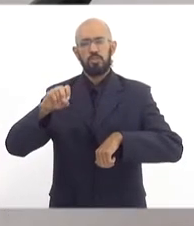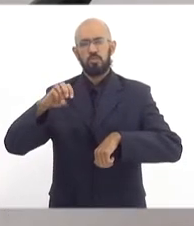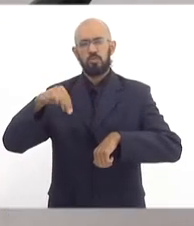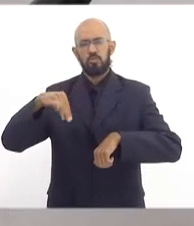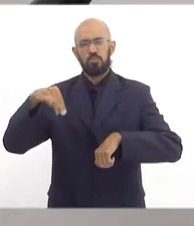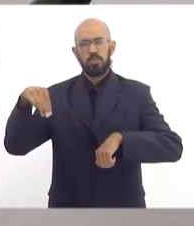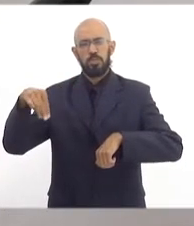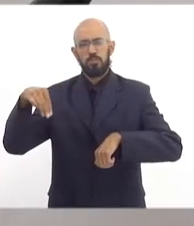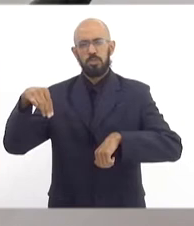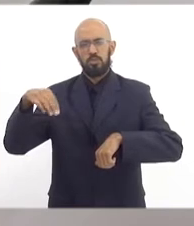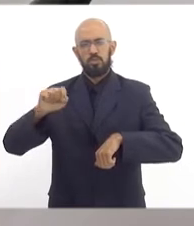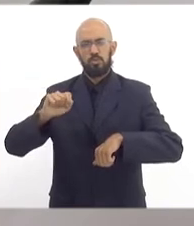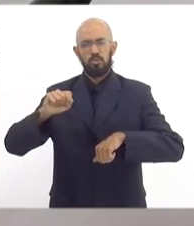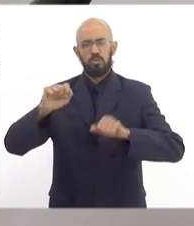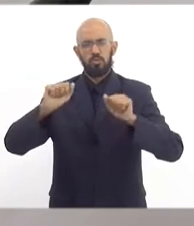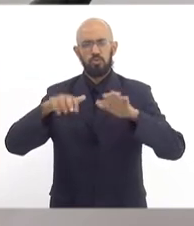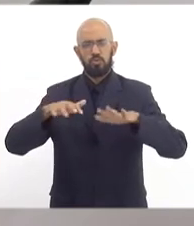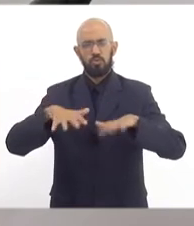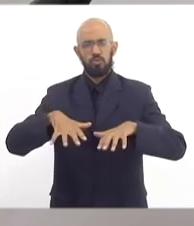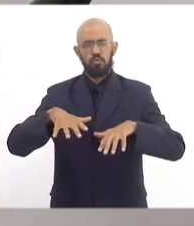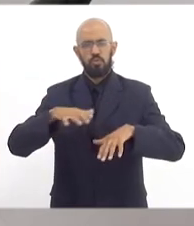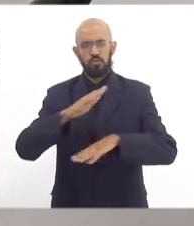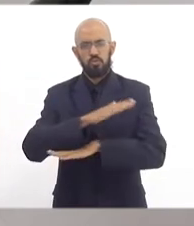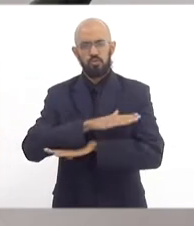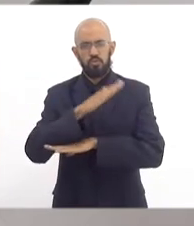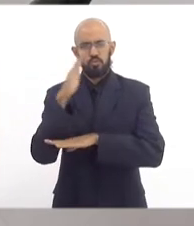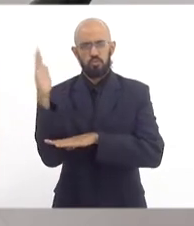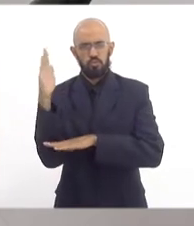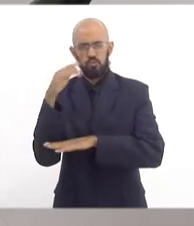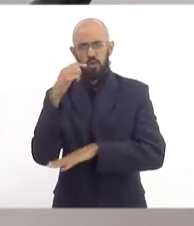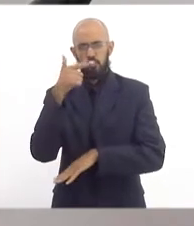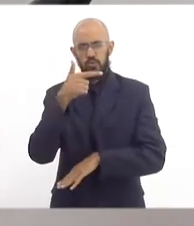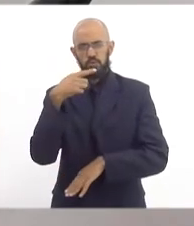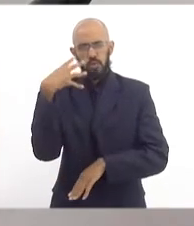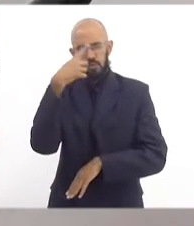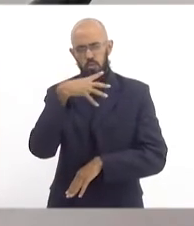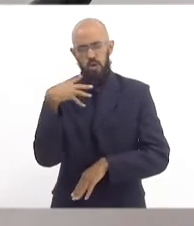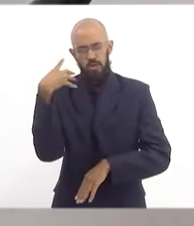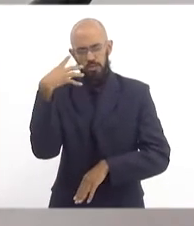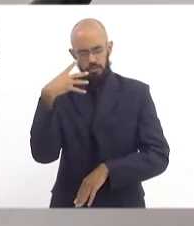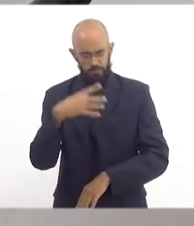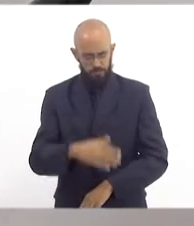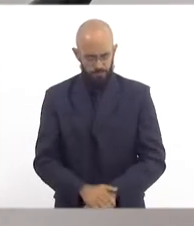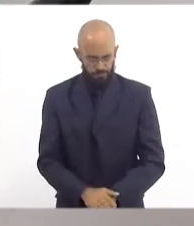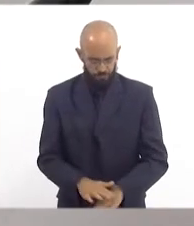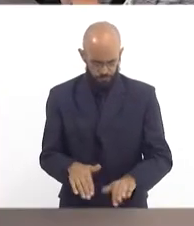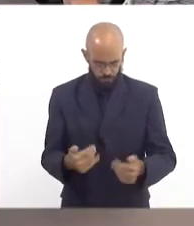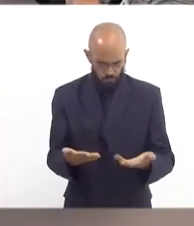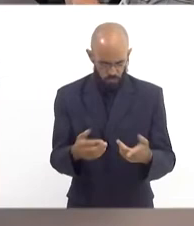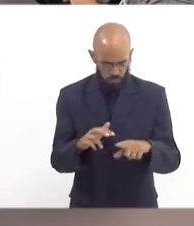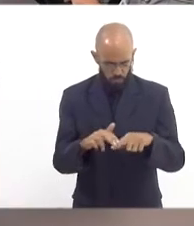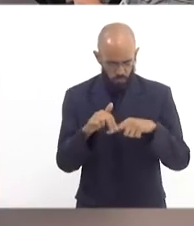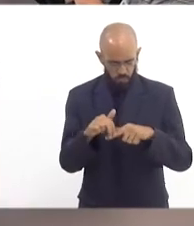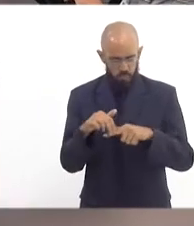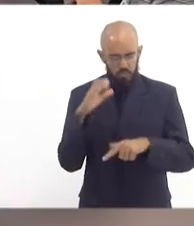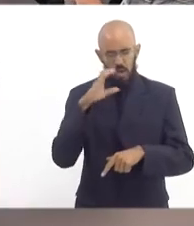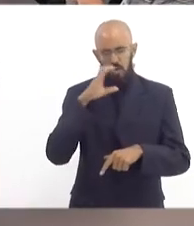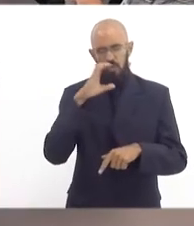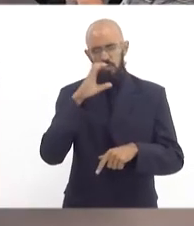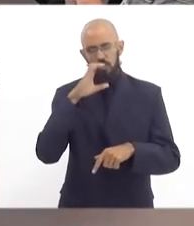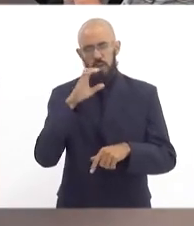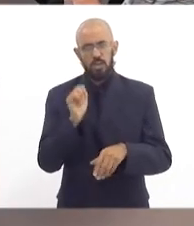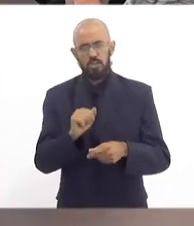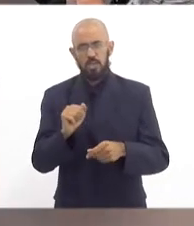altura de chuva em 24 horas então daí a urgência